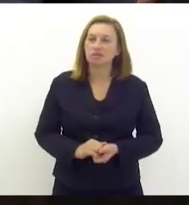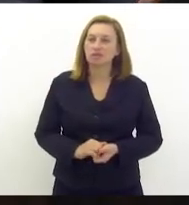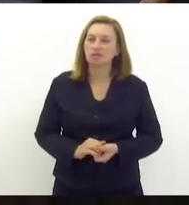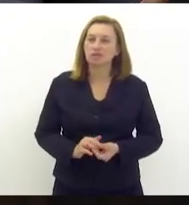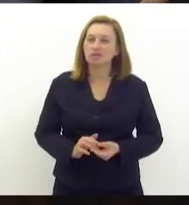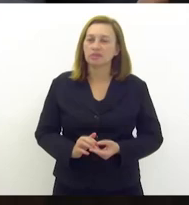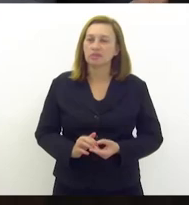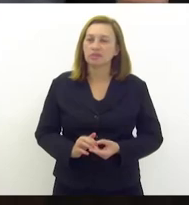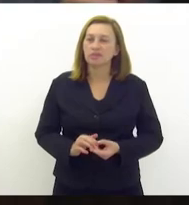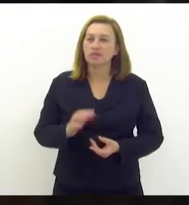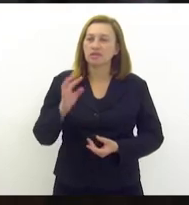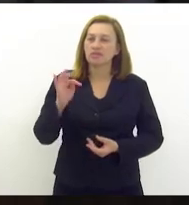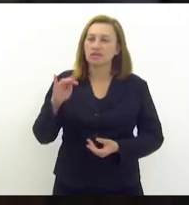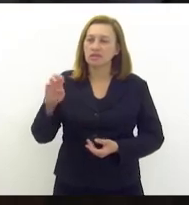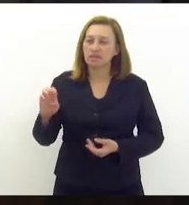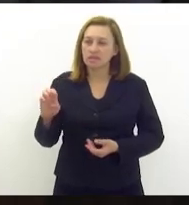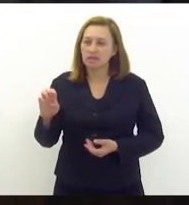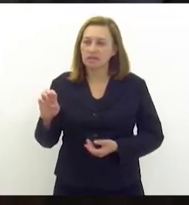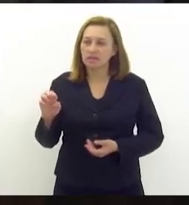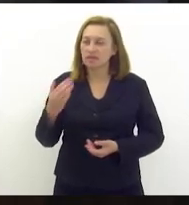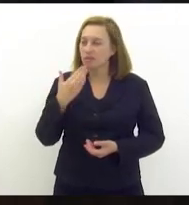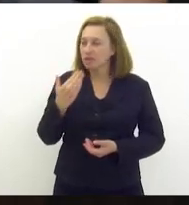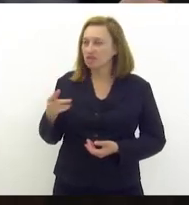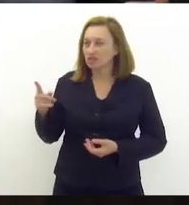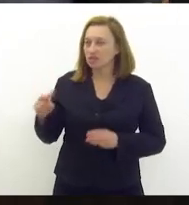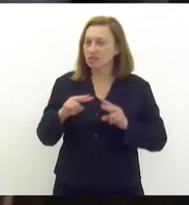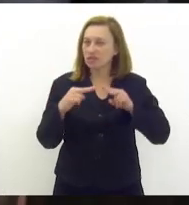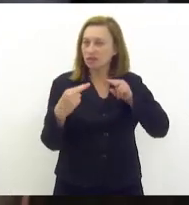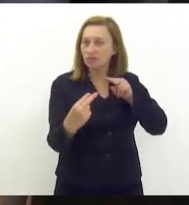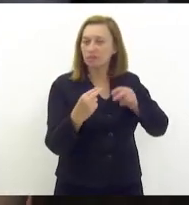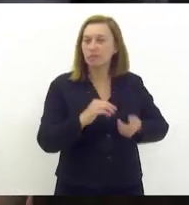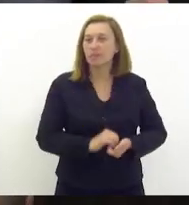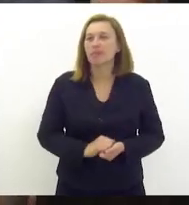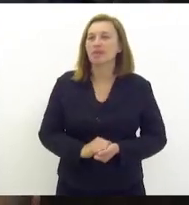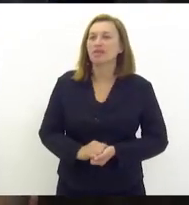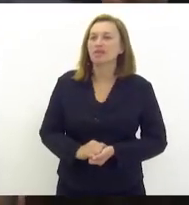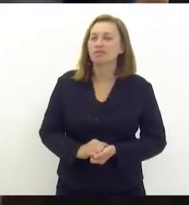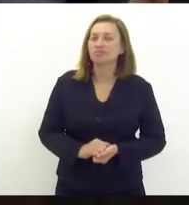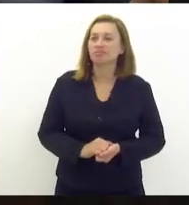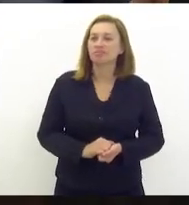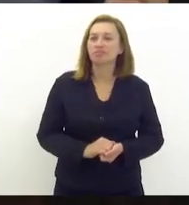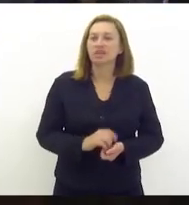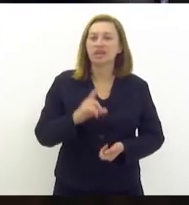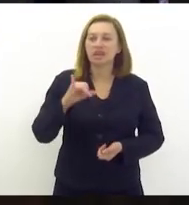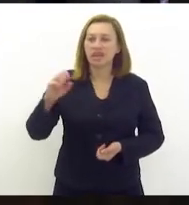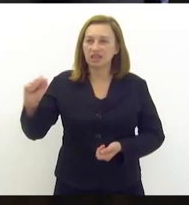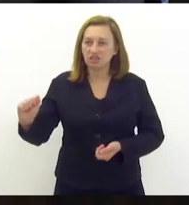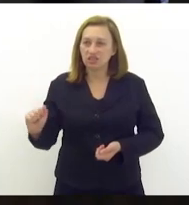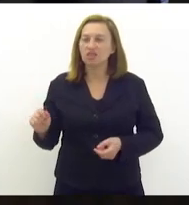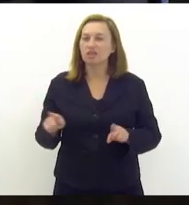é Franciene aqui que tá pedindo aqui a Franciene também índia